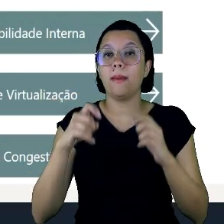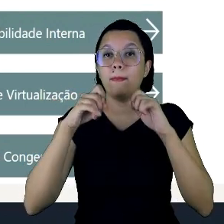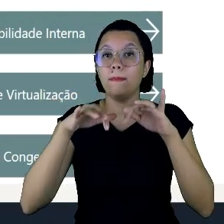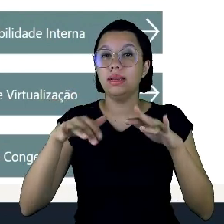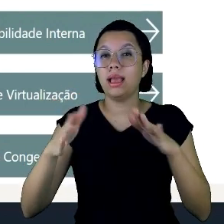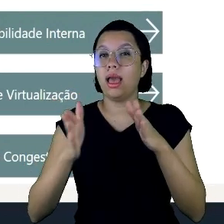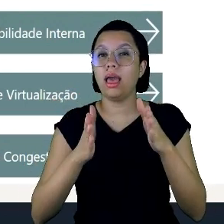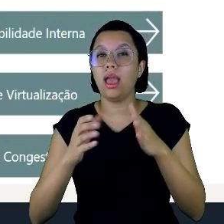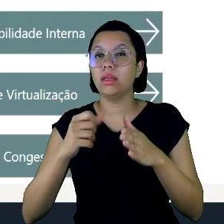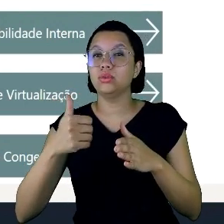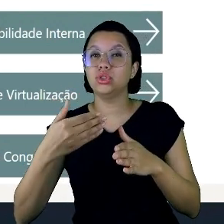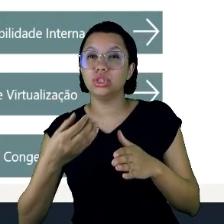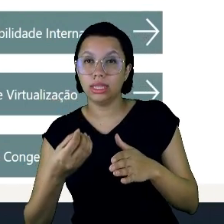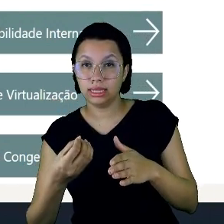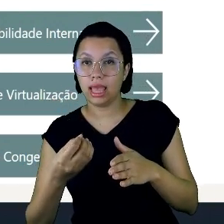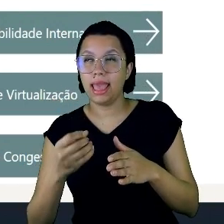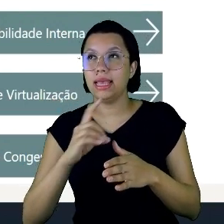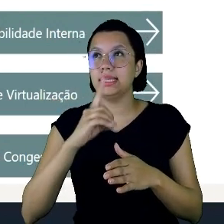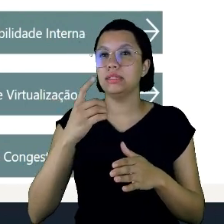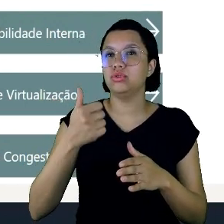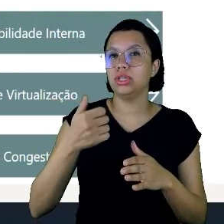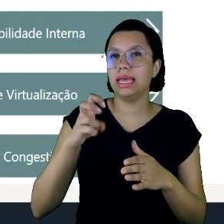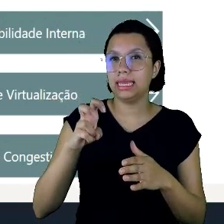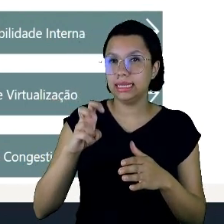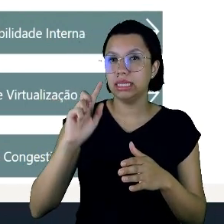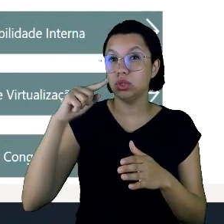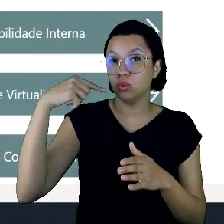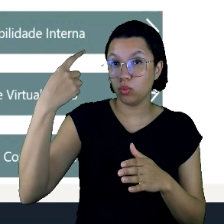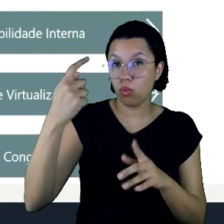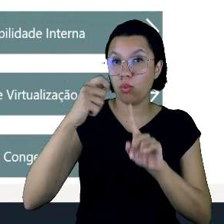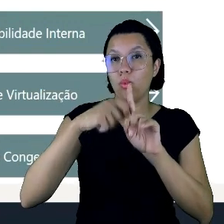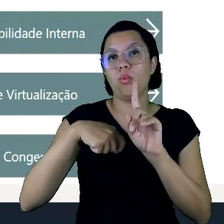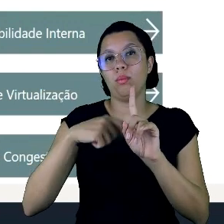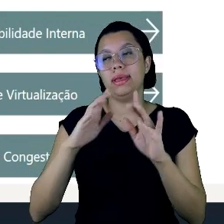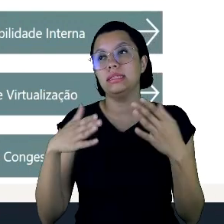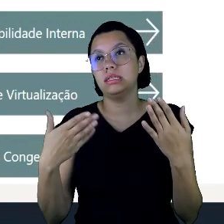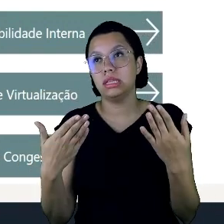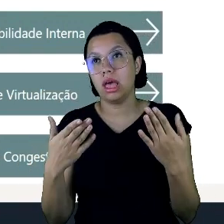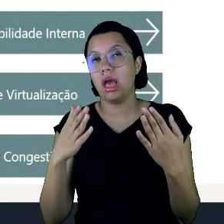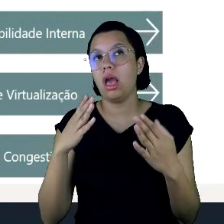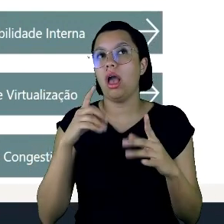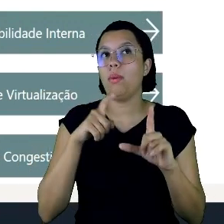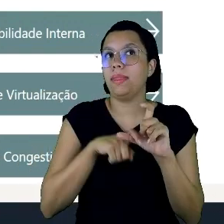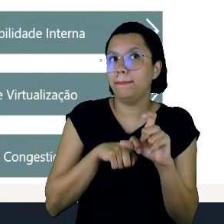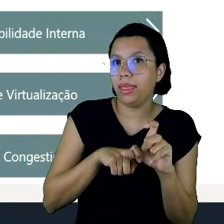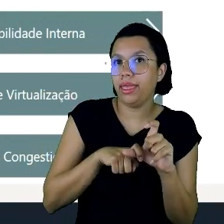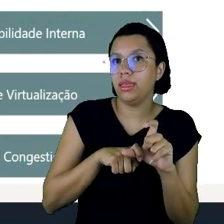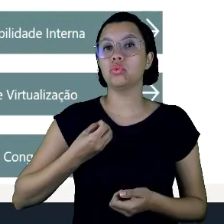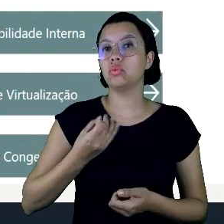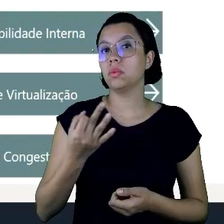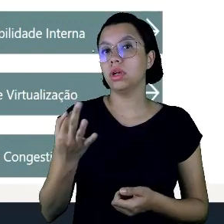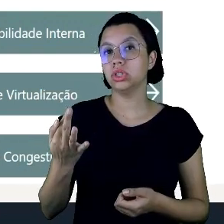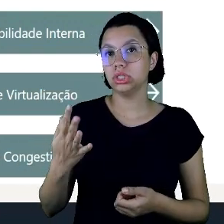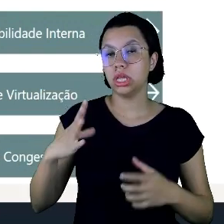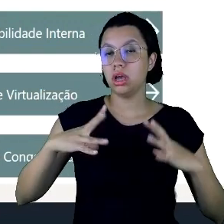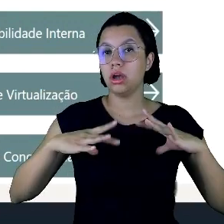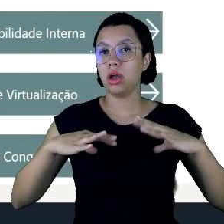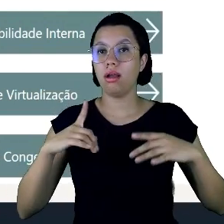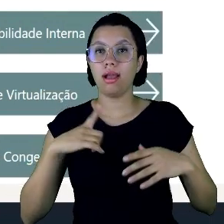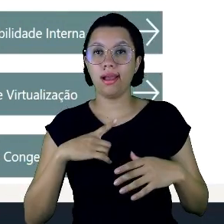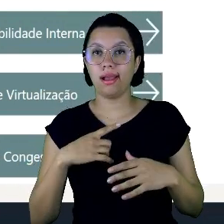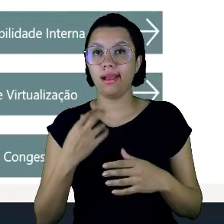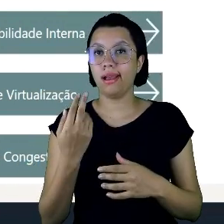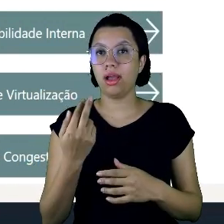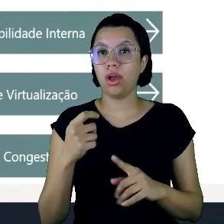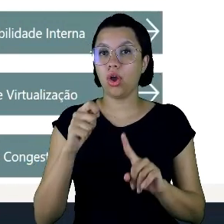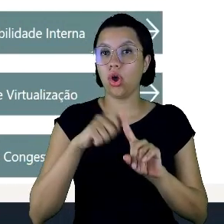dia 10 e o dia 15 do mês subsequente. Isso depende, claro, do dia útil que cai o dia 1º